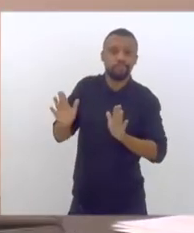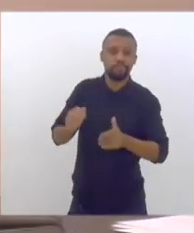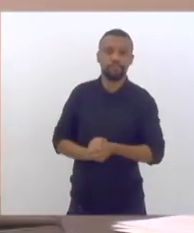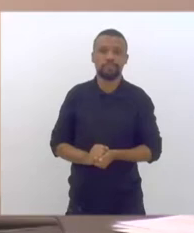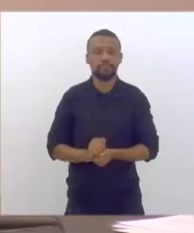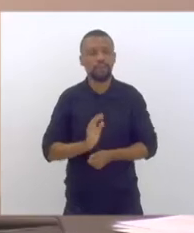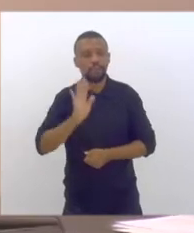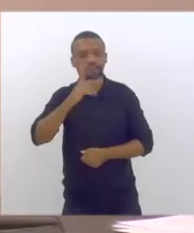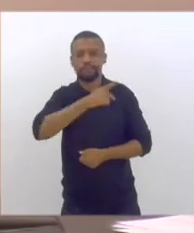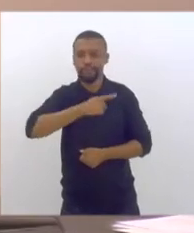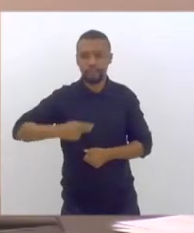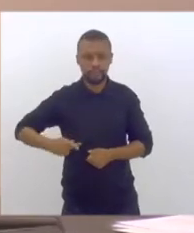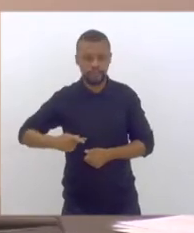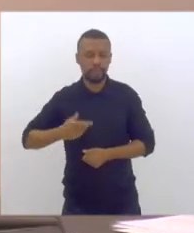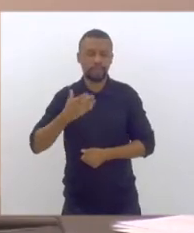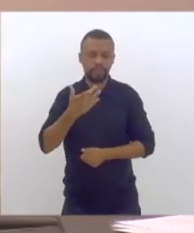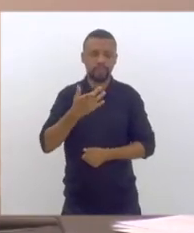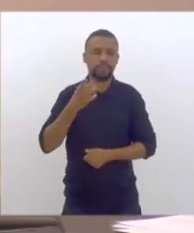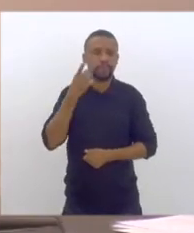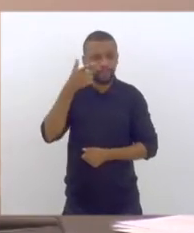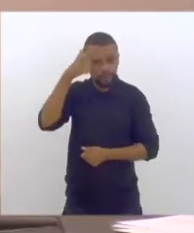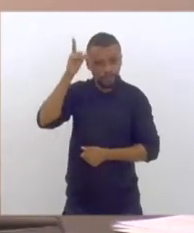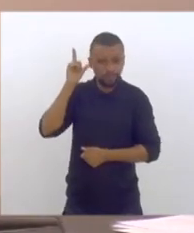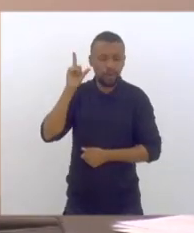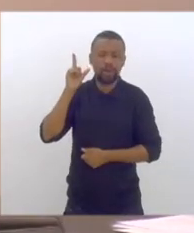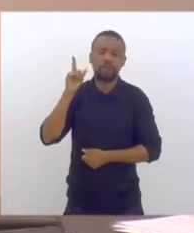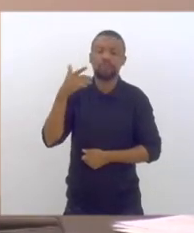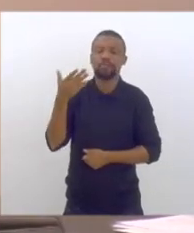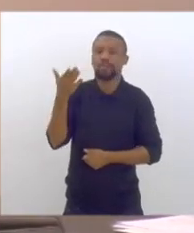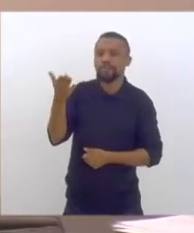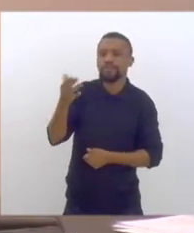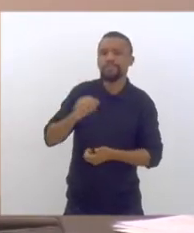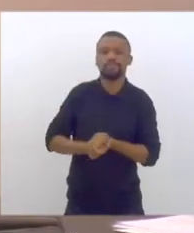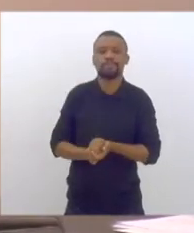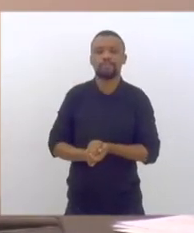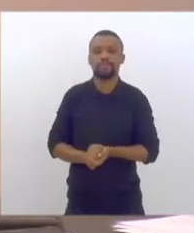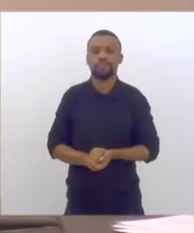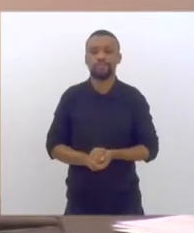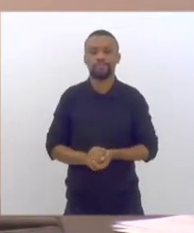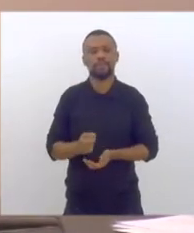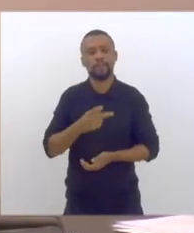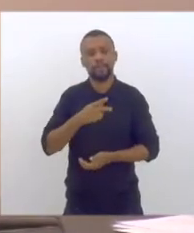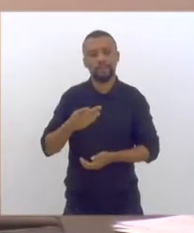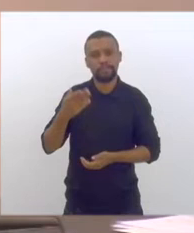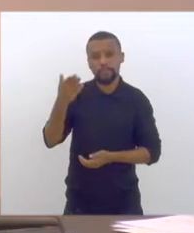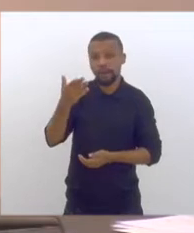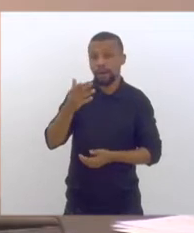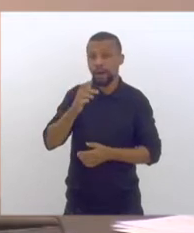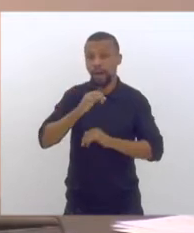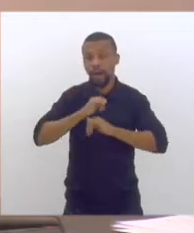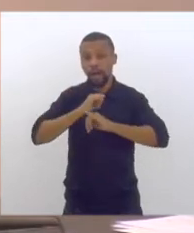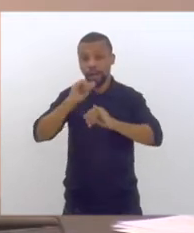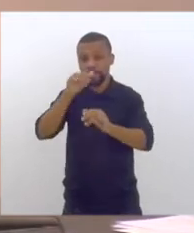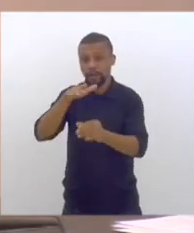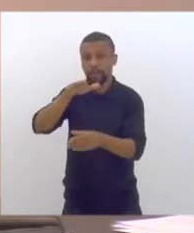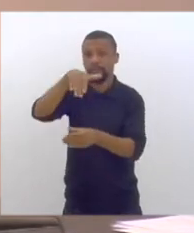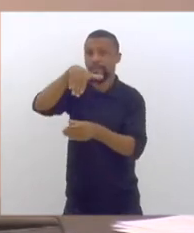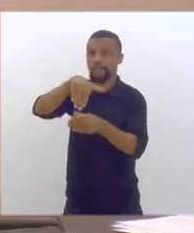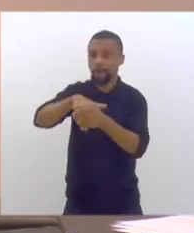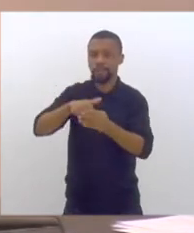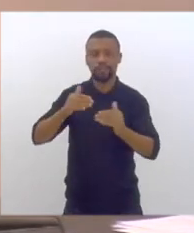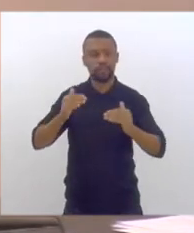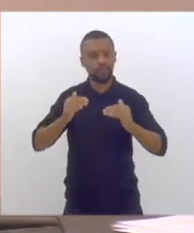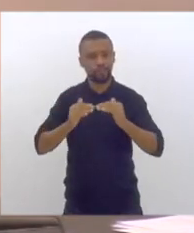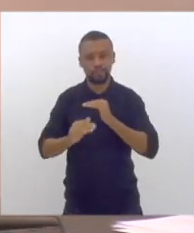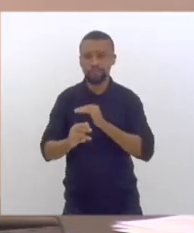presente vossa excelência e ao ministrar o seu voto divergente